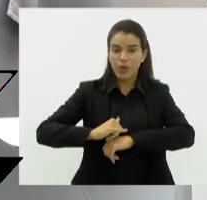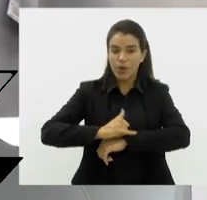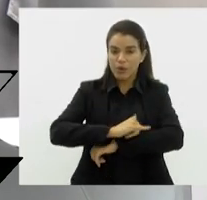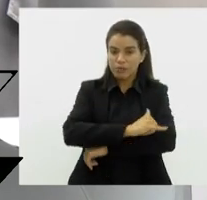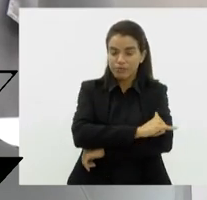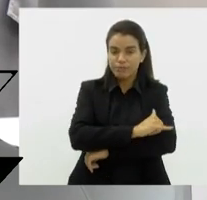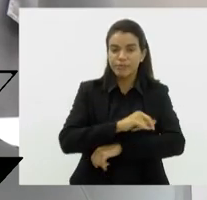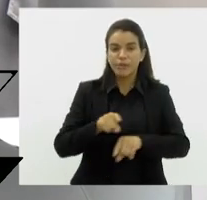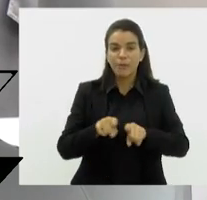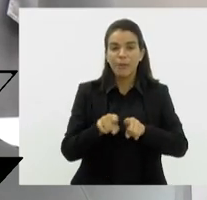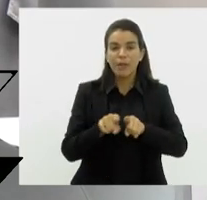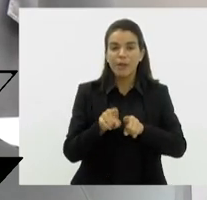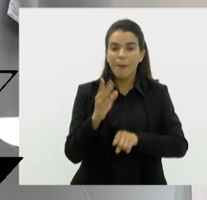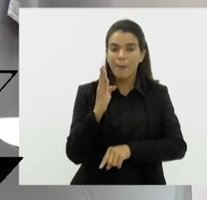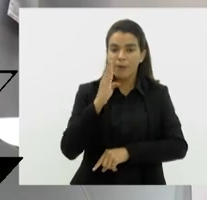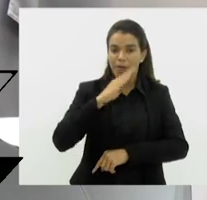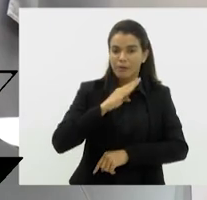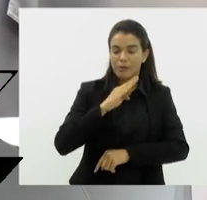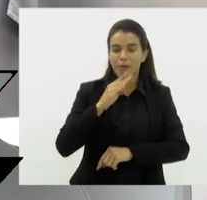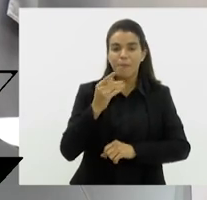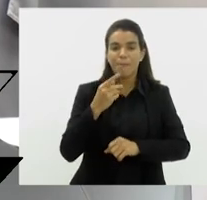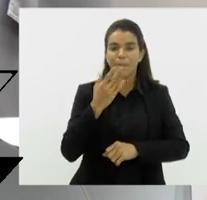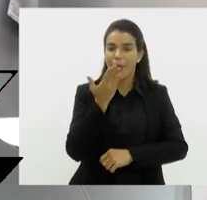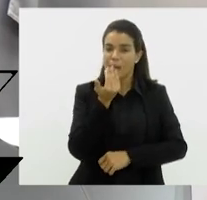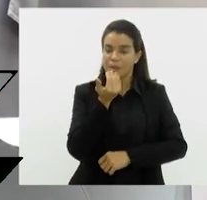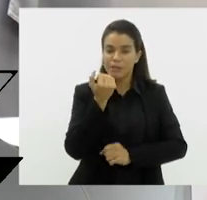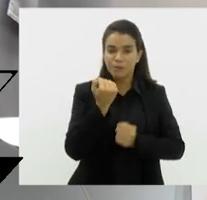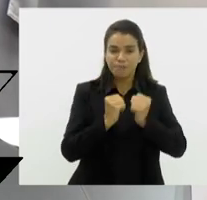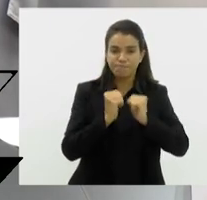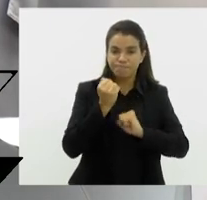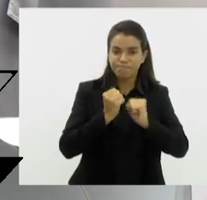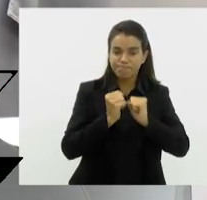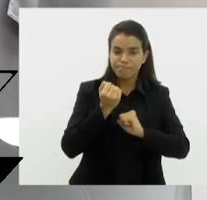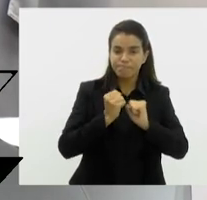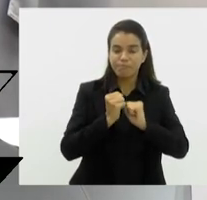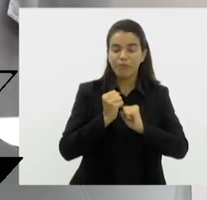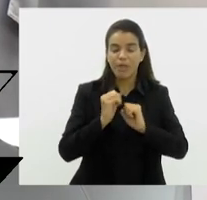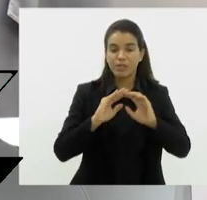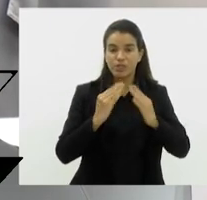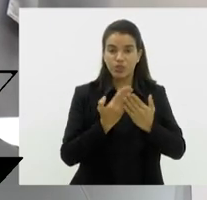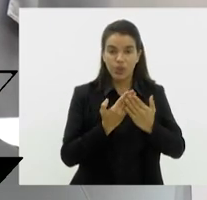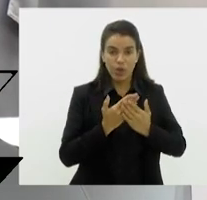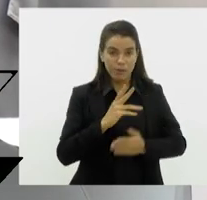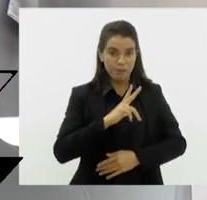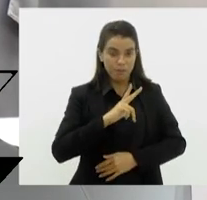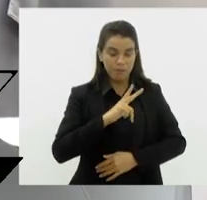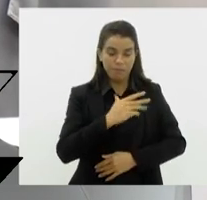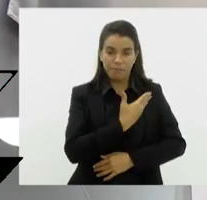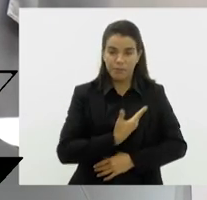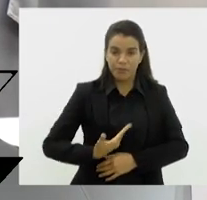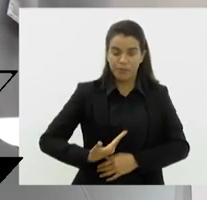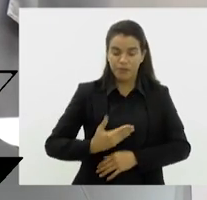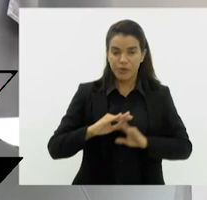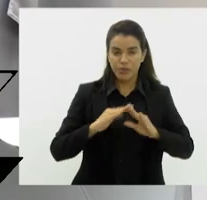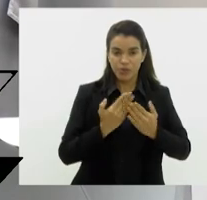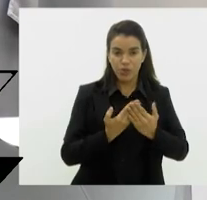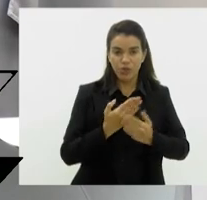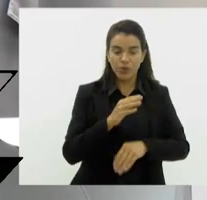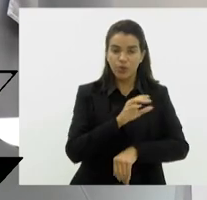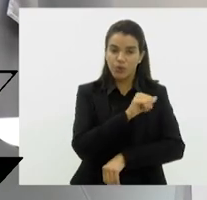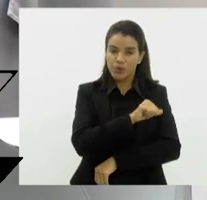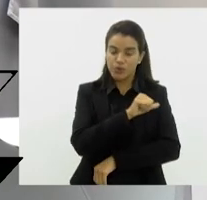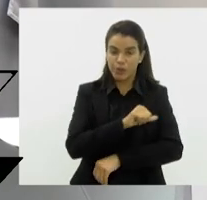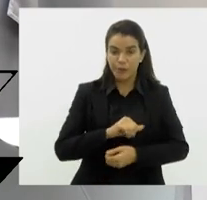malefícios do consumo de alimentos ultraprocessados a serem realizados nas escolas públicas e privadas do Estado do Rio de Janeiro. O